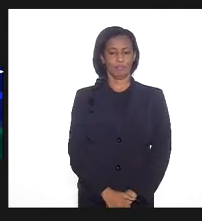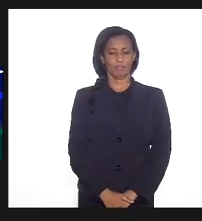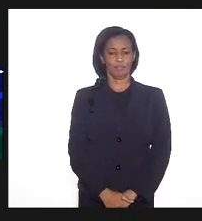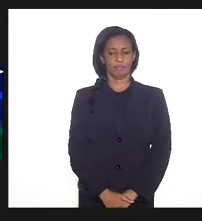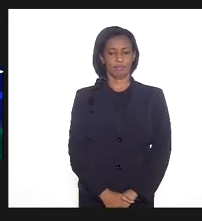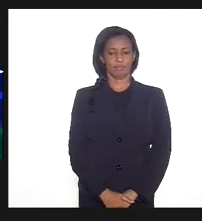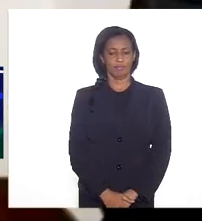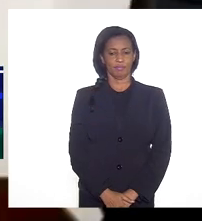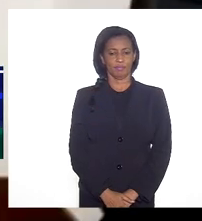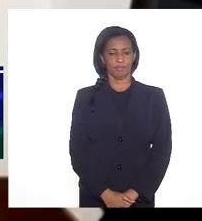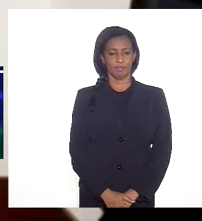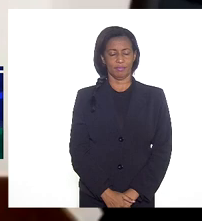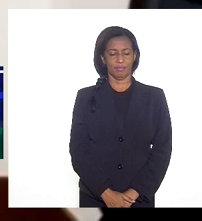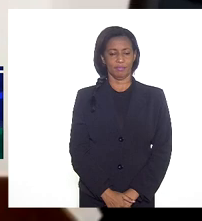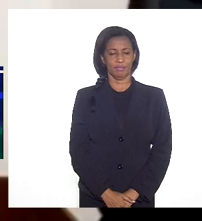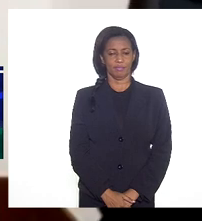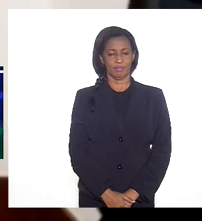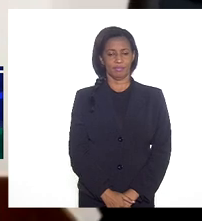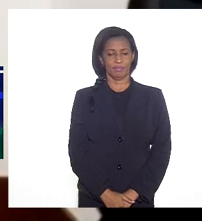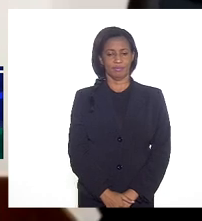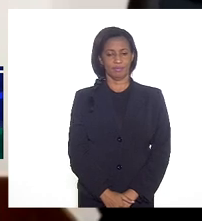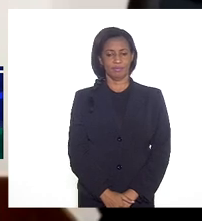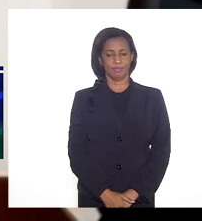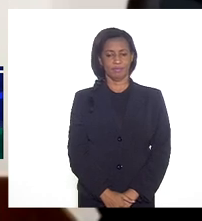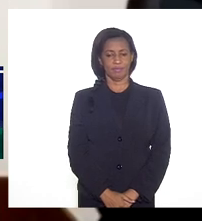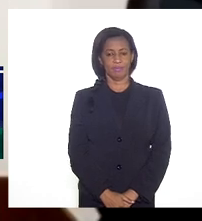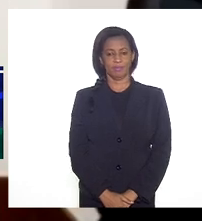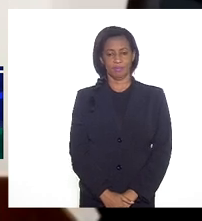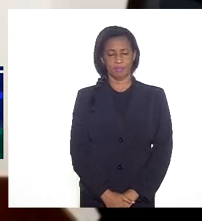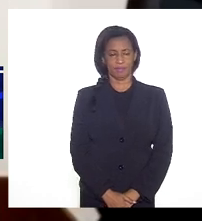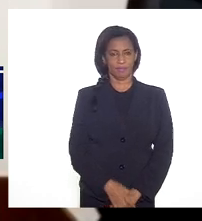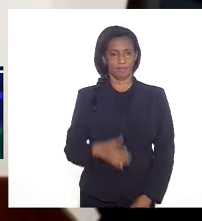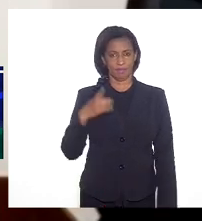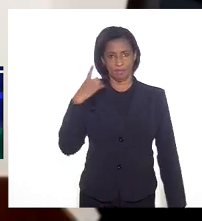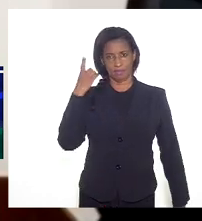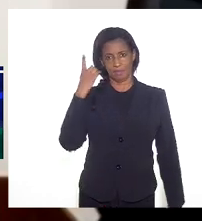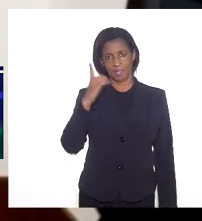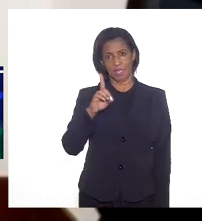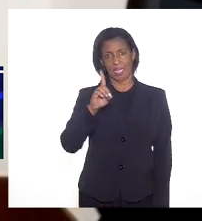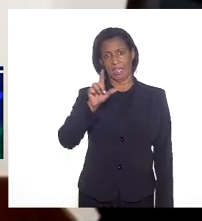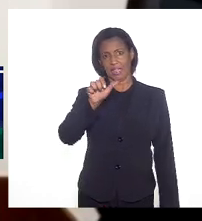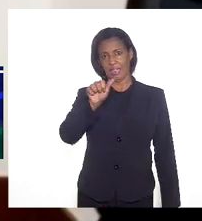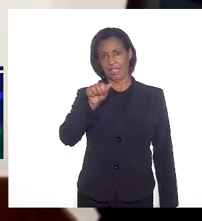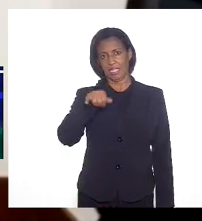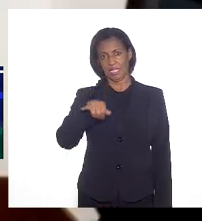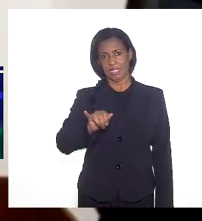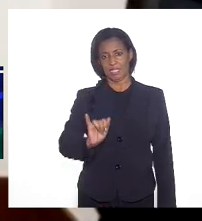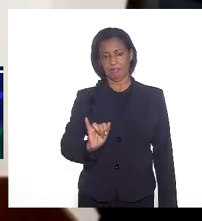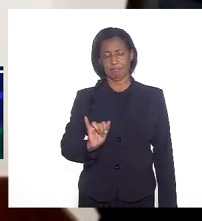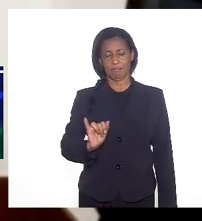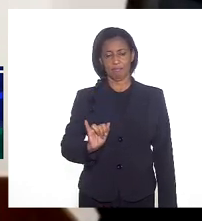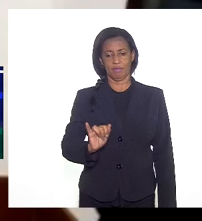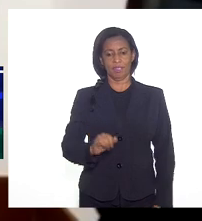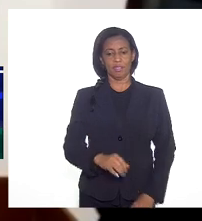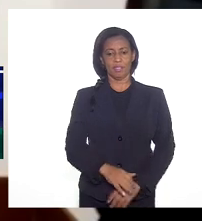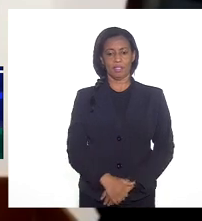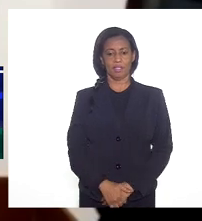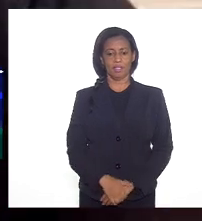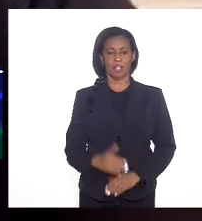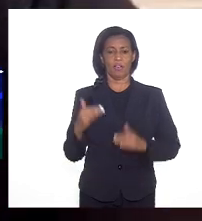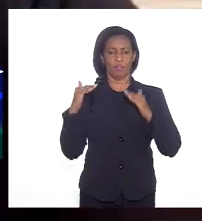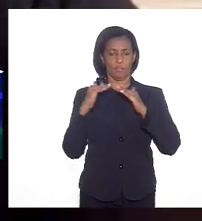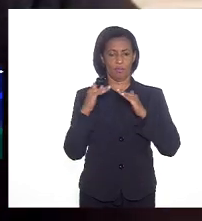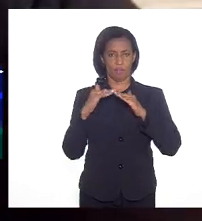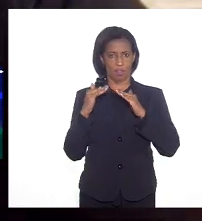Obrigado Coronel Deputada Dani Monteiro Voto